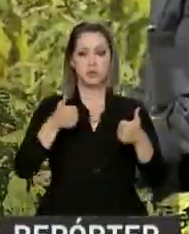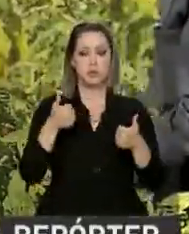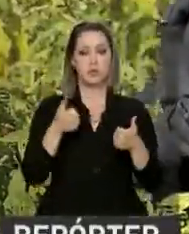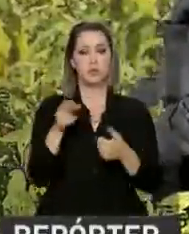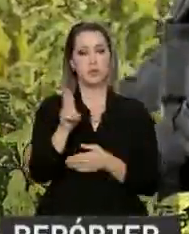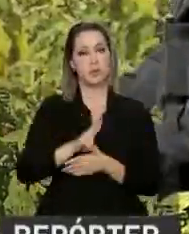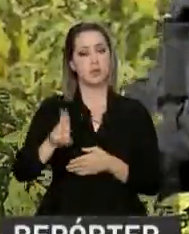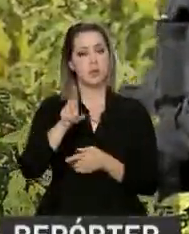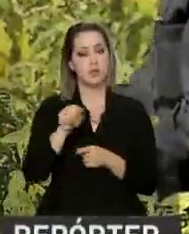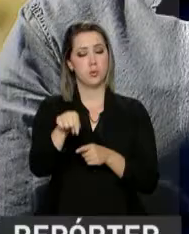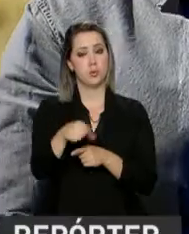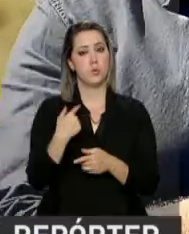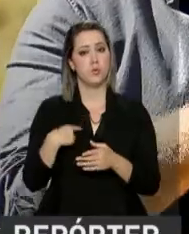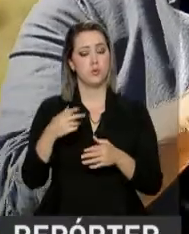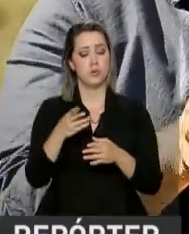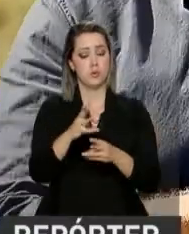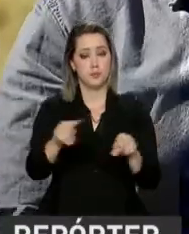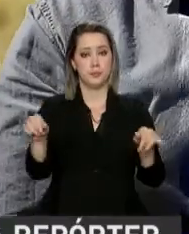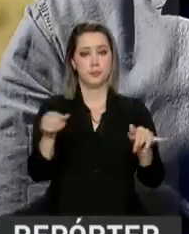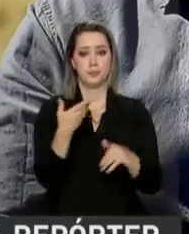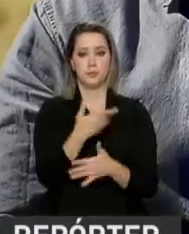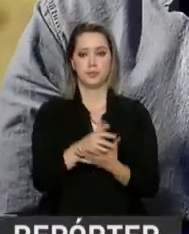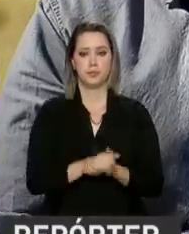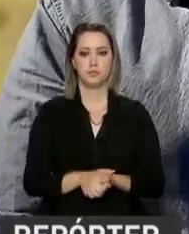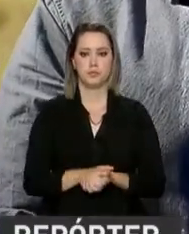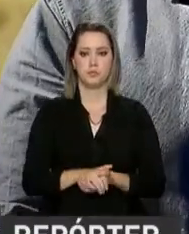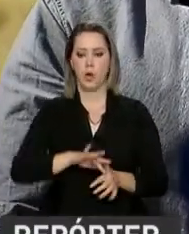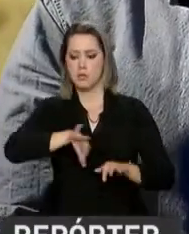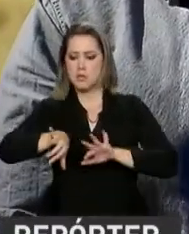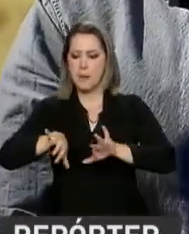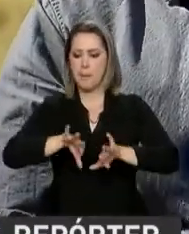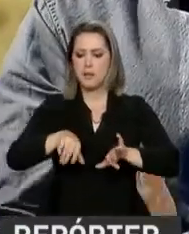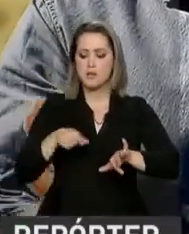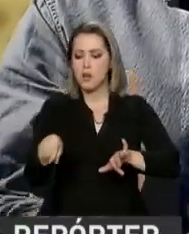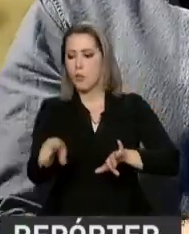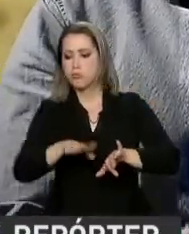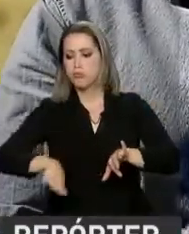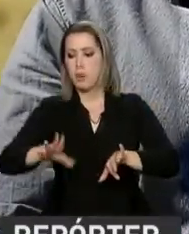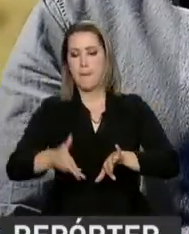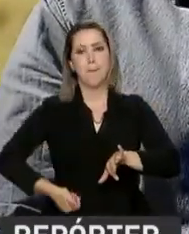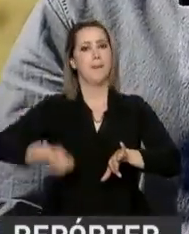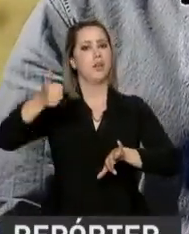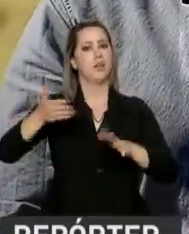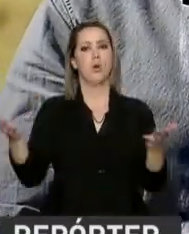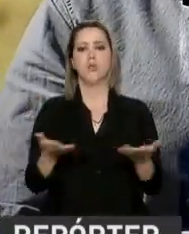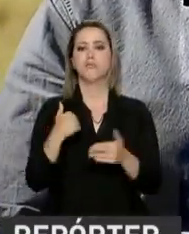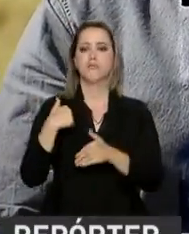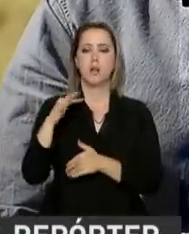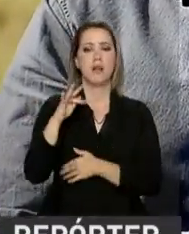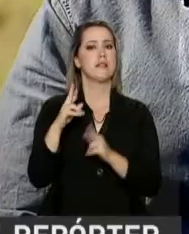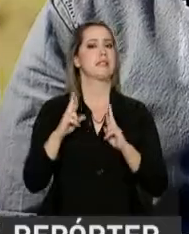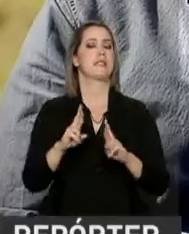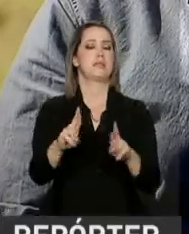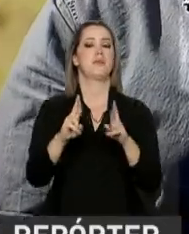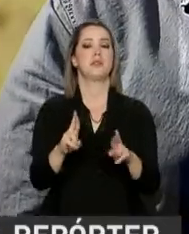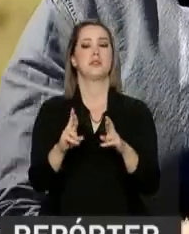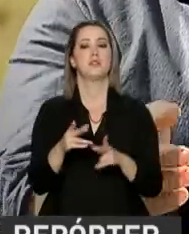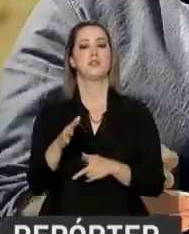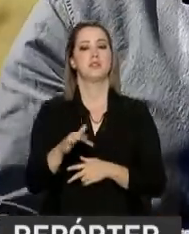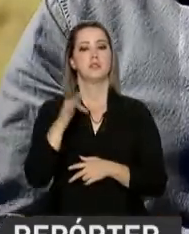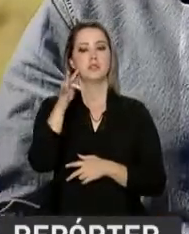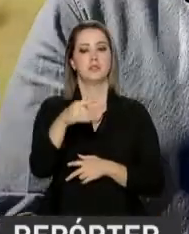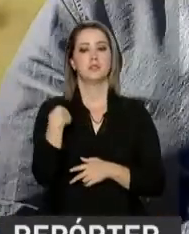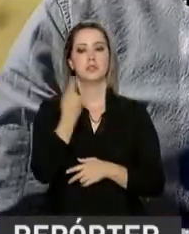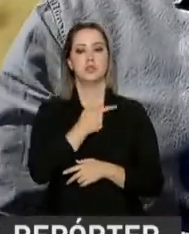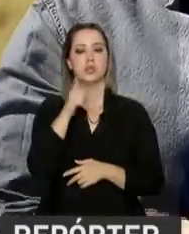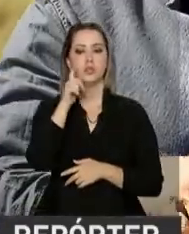recursos da propriedade eu acho que vai ser um divisor de águas e essa esperança não é só esperar que algum dia a